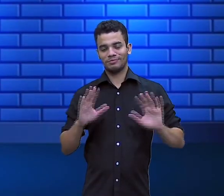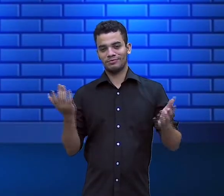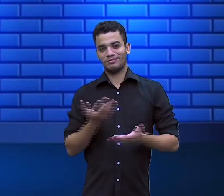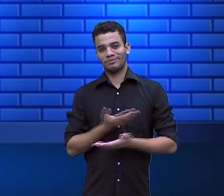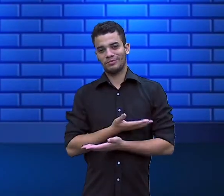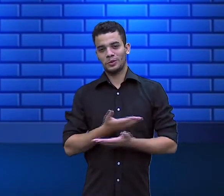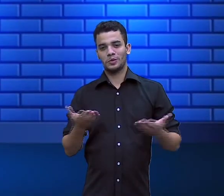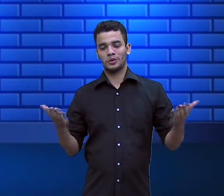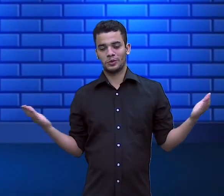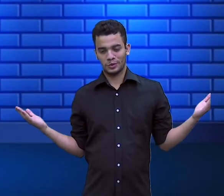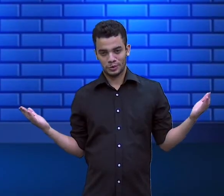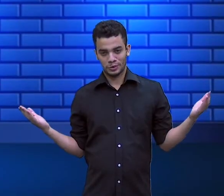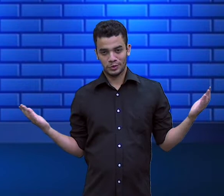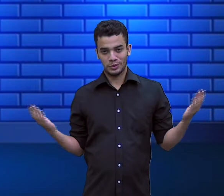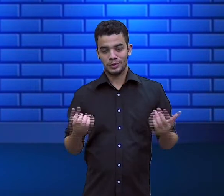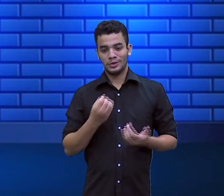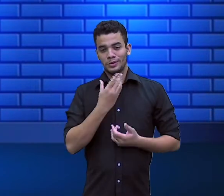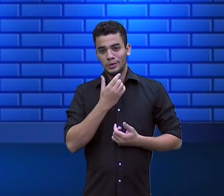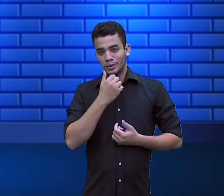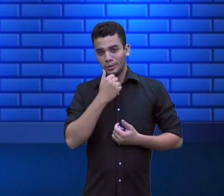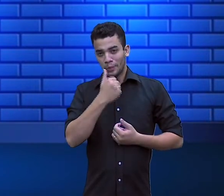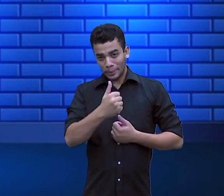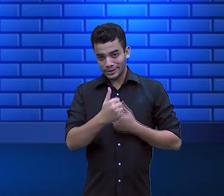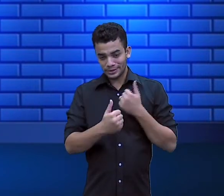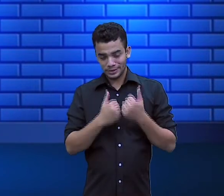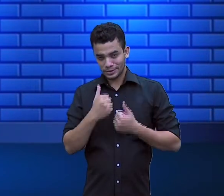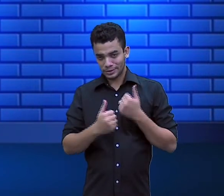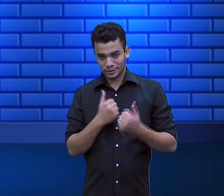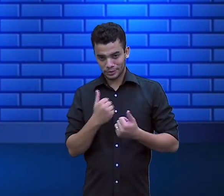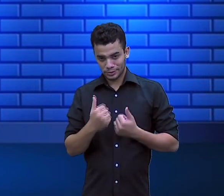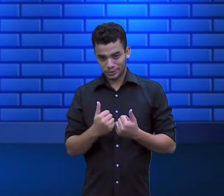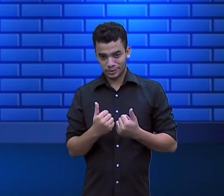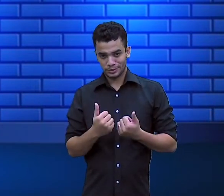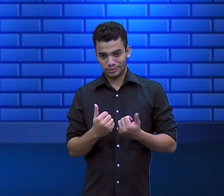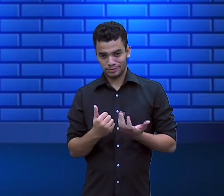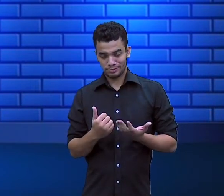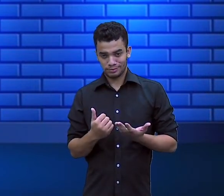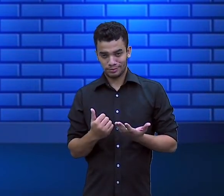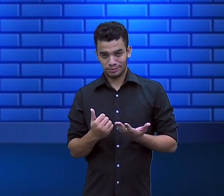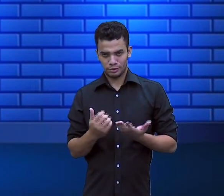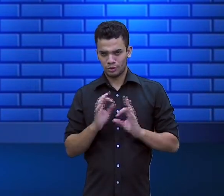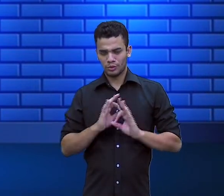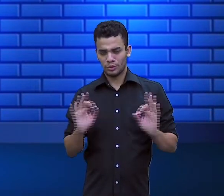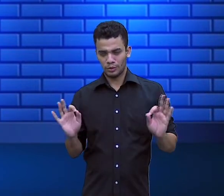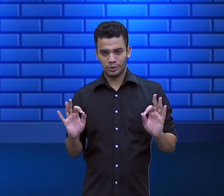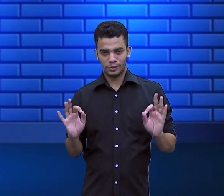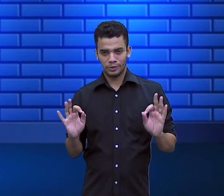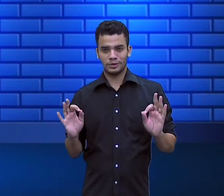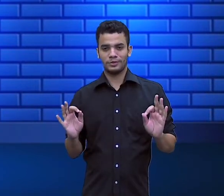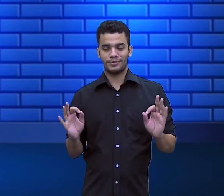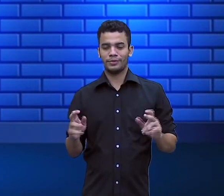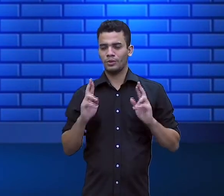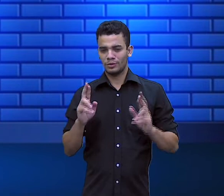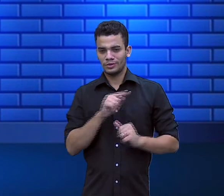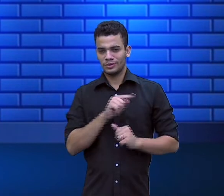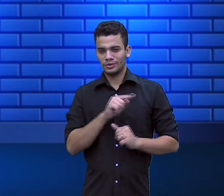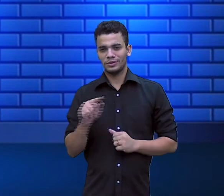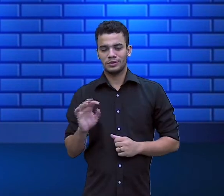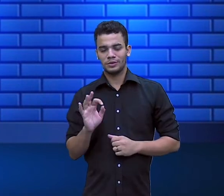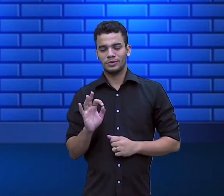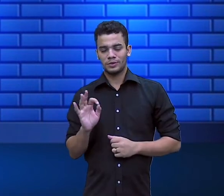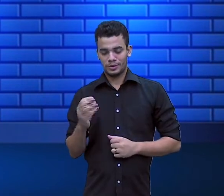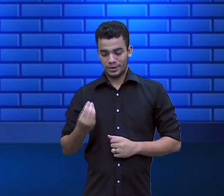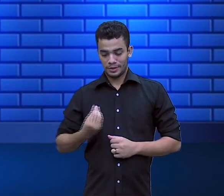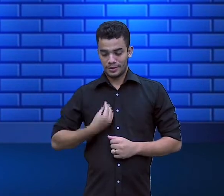queridos estudantes da educação de jovens e adultos. Tudo bem com vocês? Espero que sim.